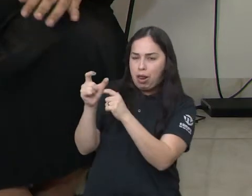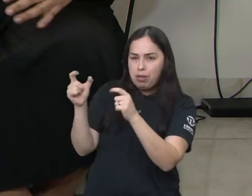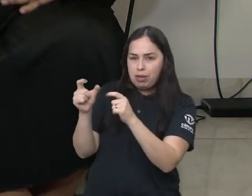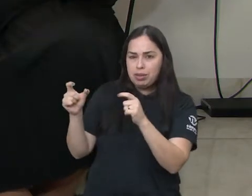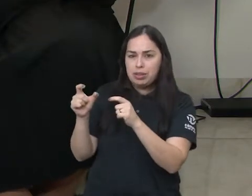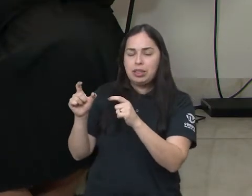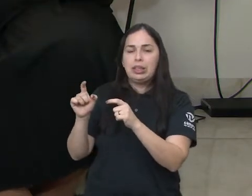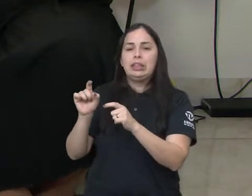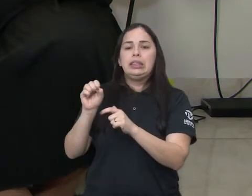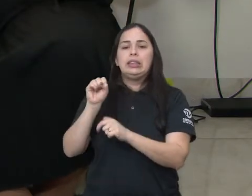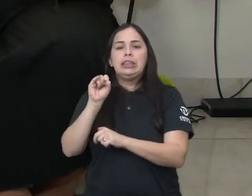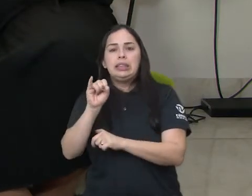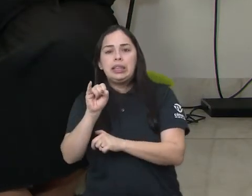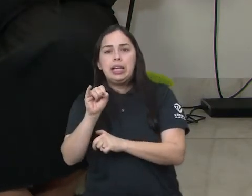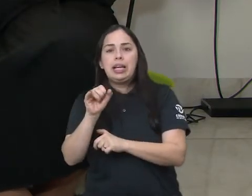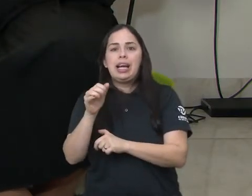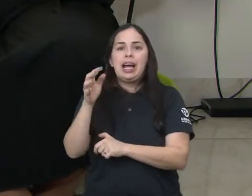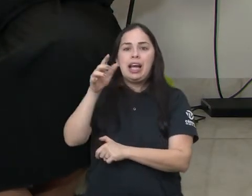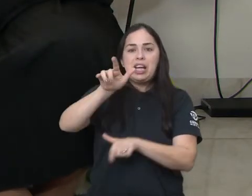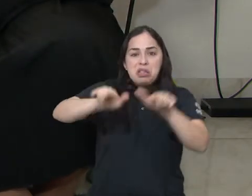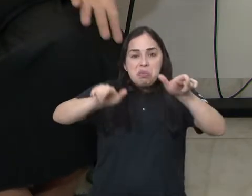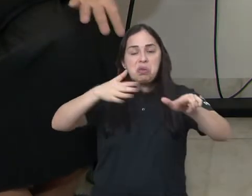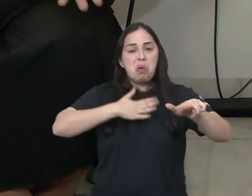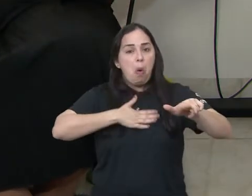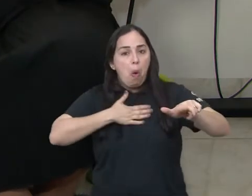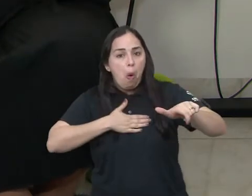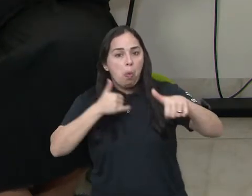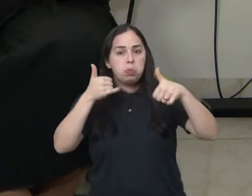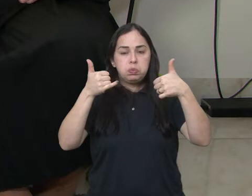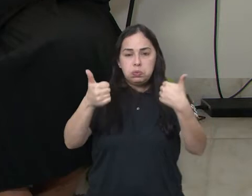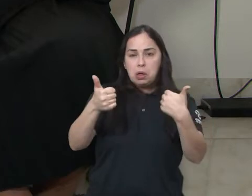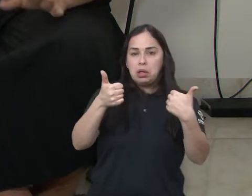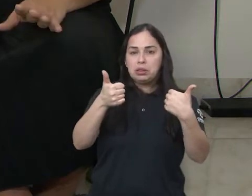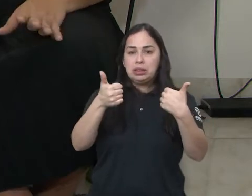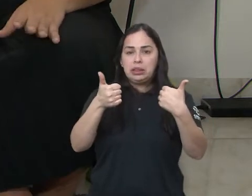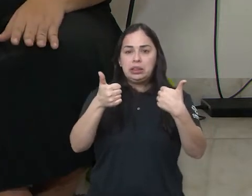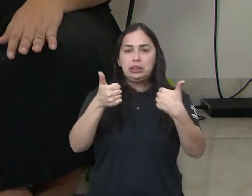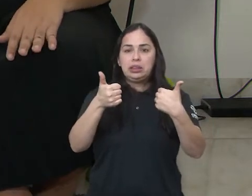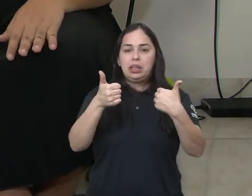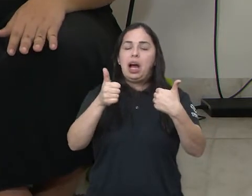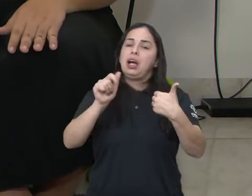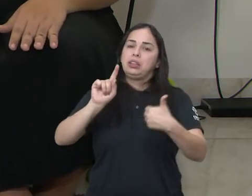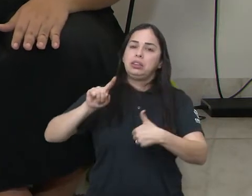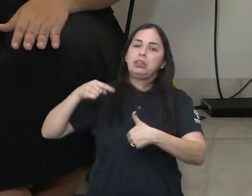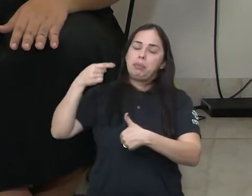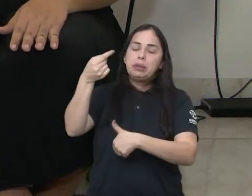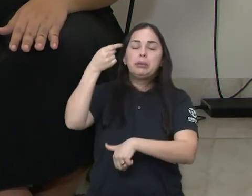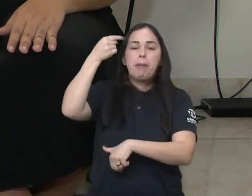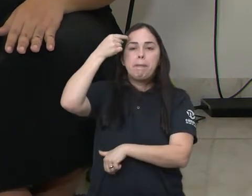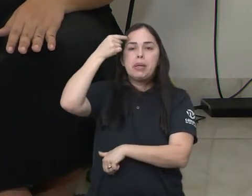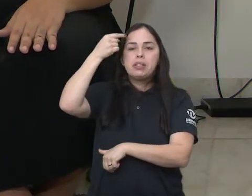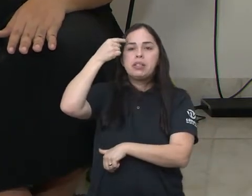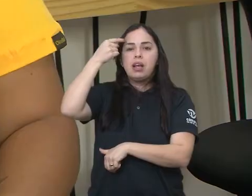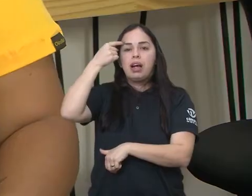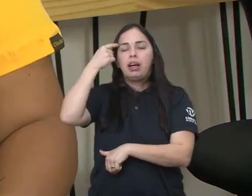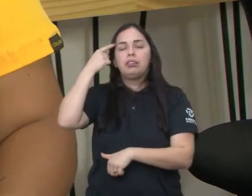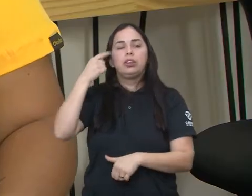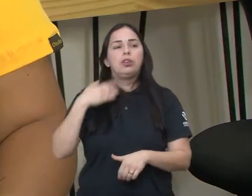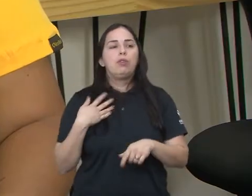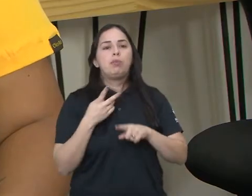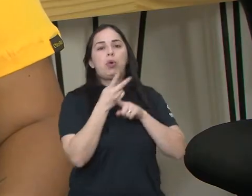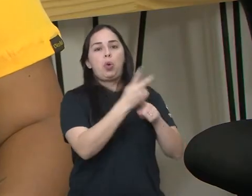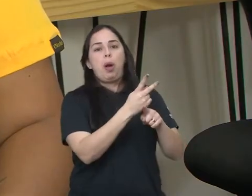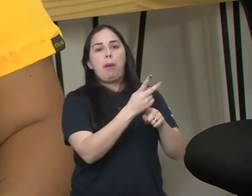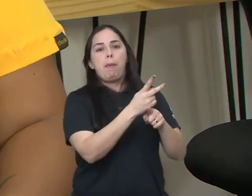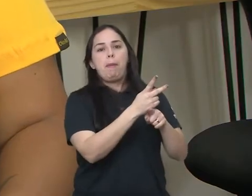independente, e se de repente a história for legal, as pessoas curtirem e isso der certo, aí a gente pode pensar em conversar com uma editora